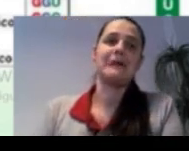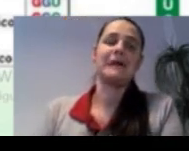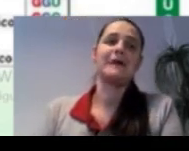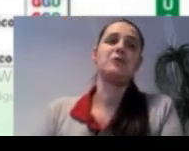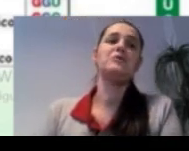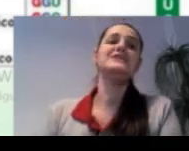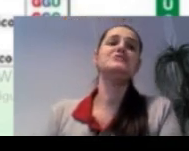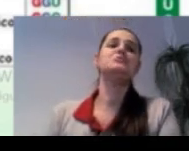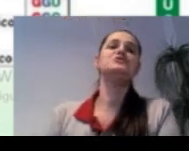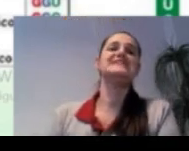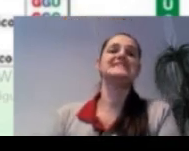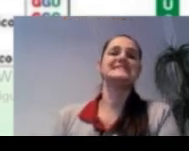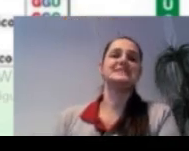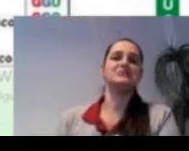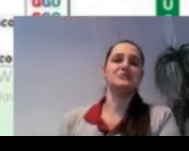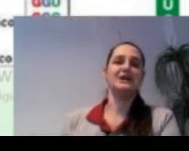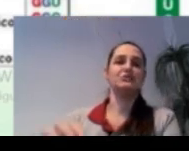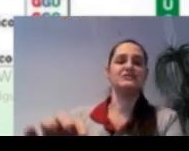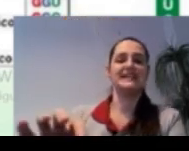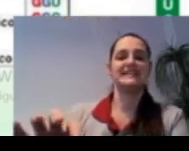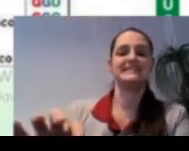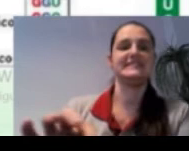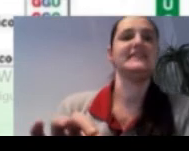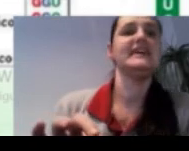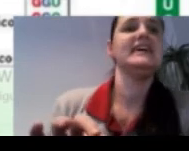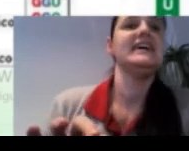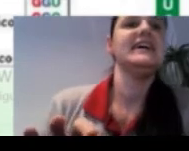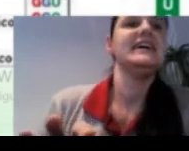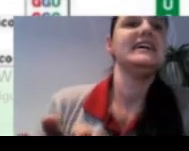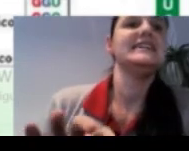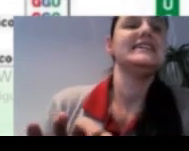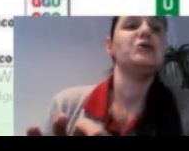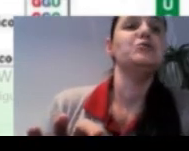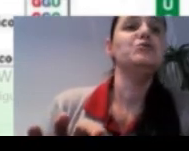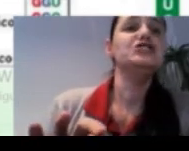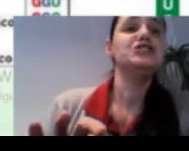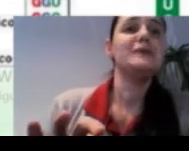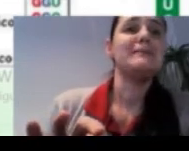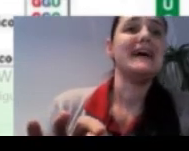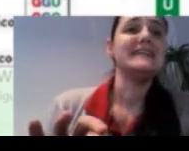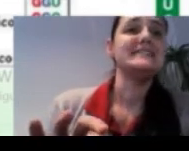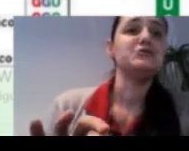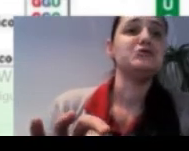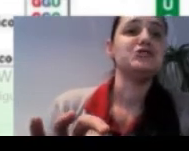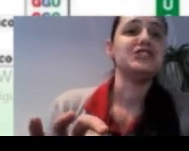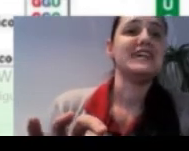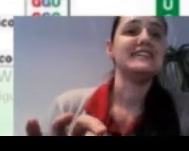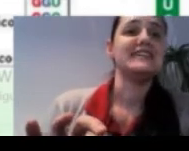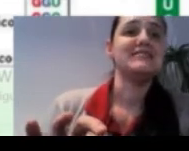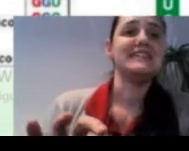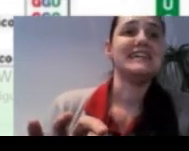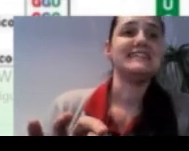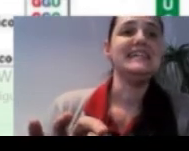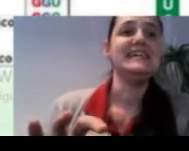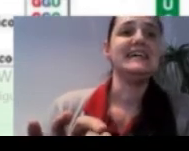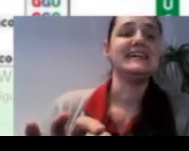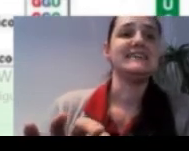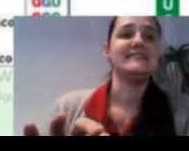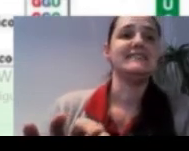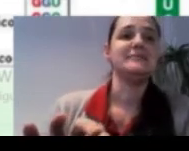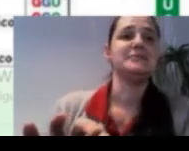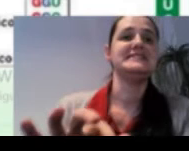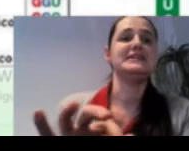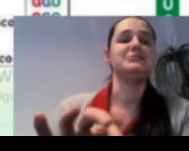proteína. Quando a mutação acontece na última base nitrogenada, que vai dar a